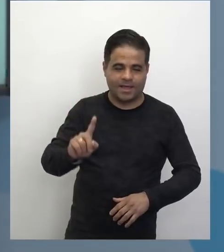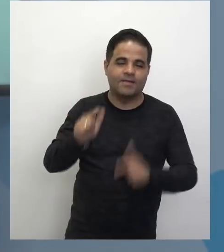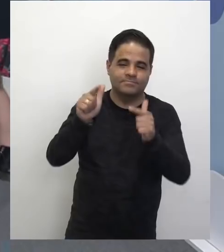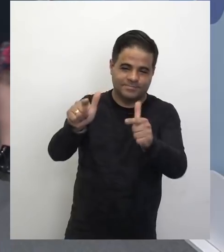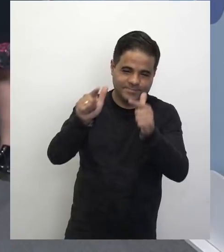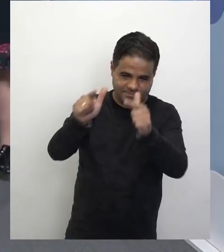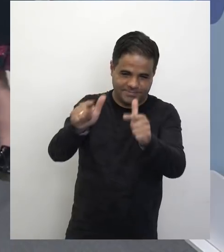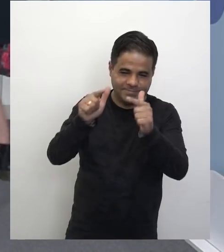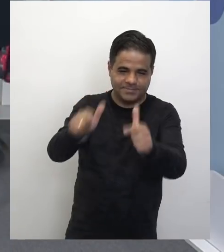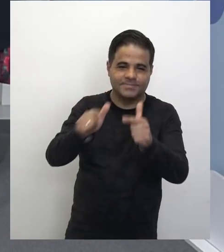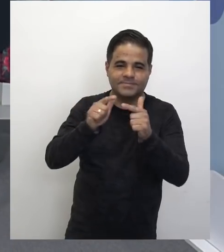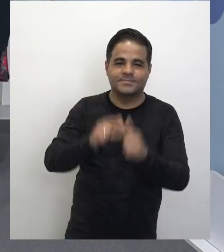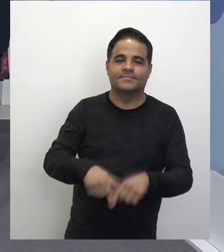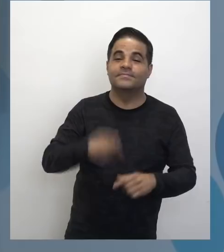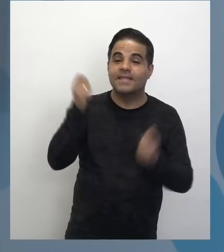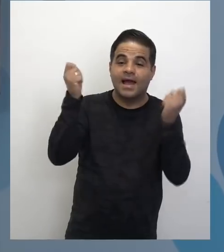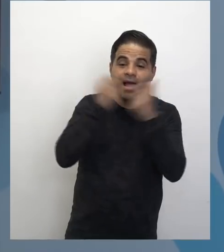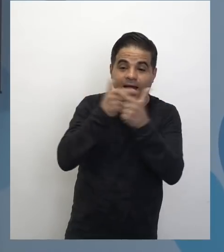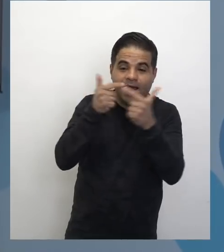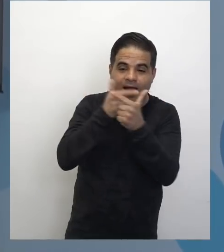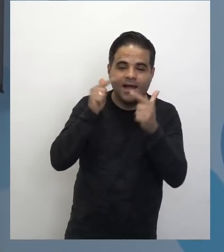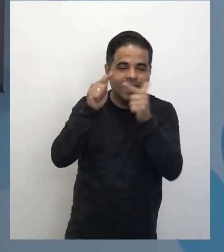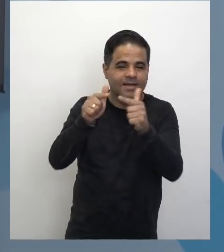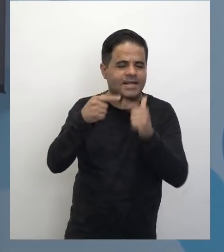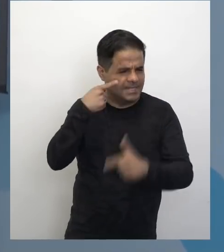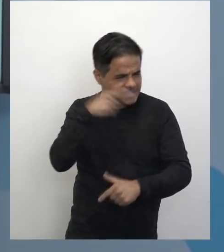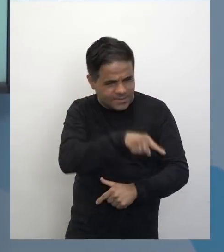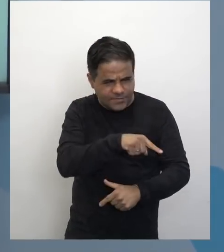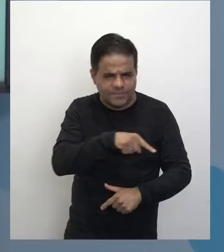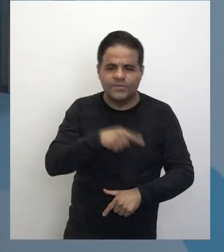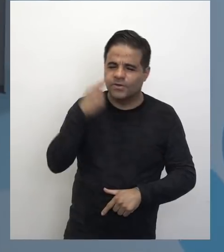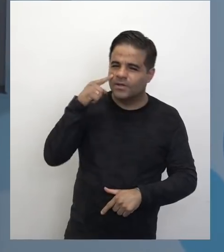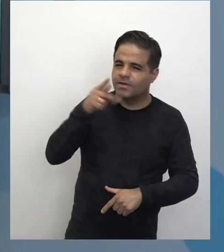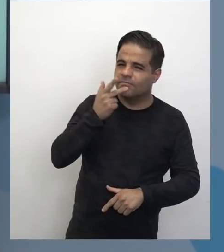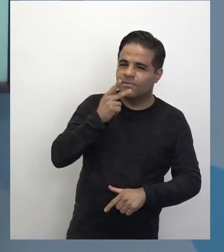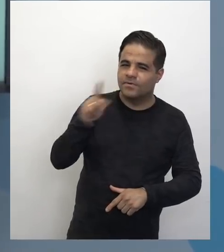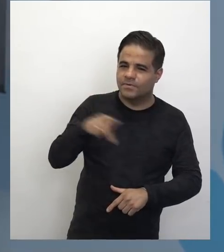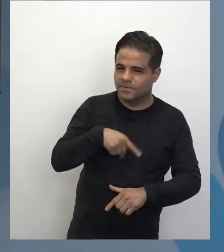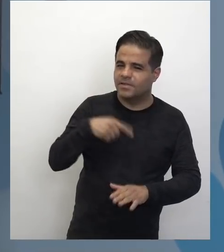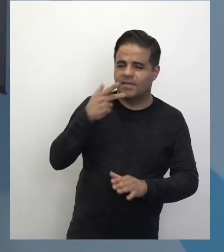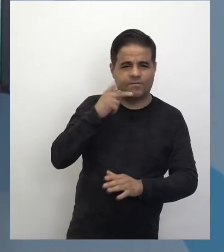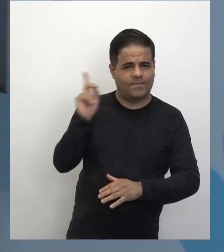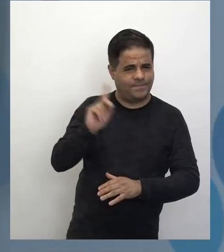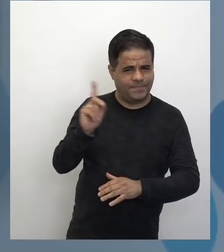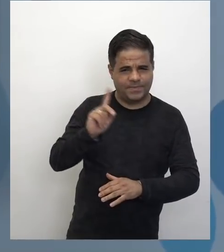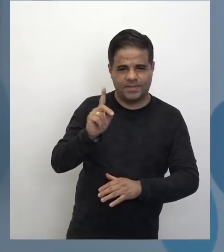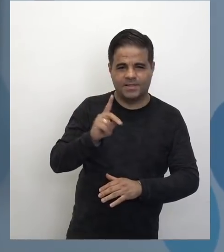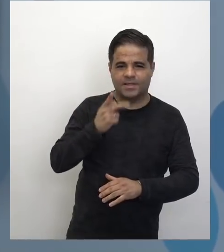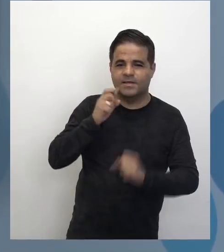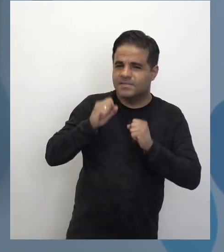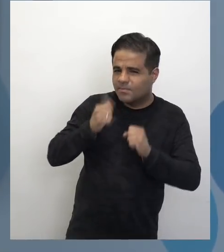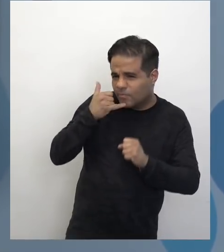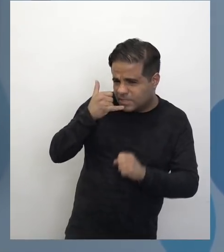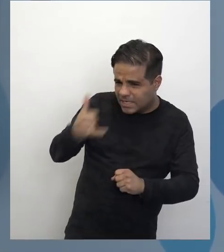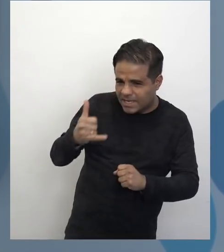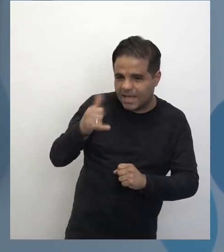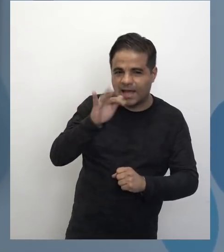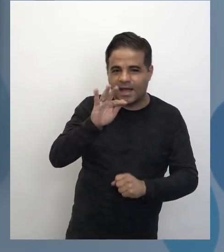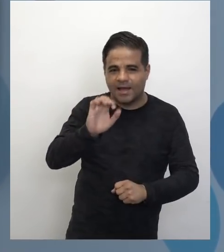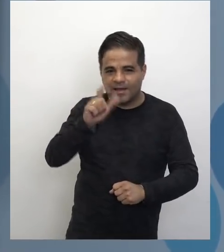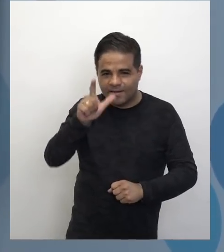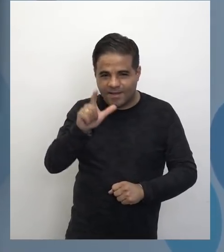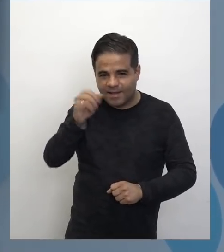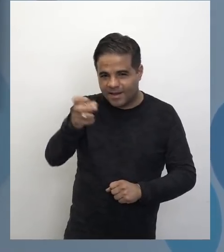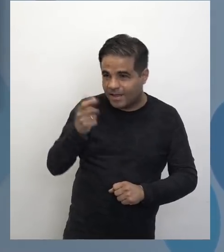Cuidado. Olha lá, ele fez assim com a câmera. Você viu o que ele fez? Olha lá, ele fez assim com a câmera, ó, tipo... Você pode ligar pro Félix, por favor? Pra próxima